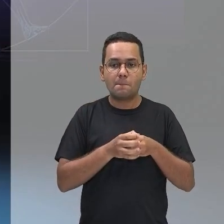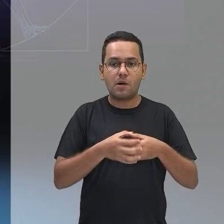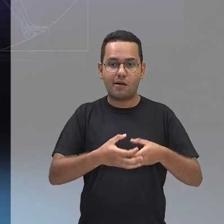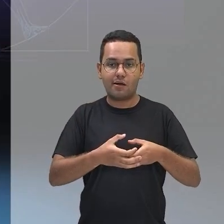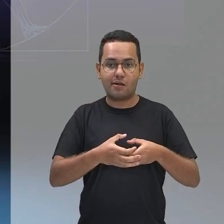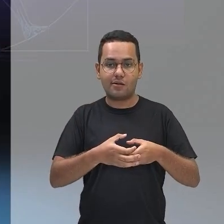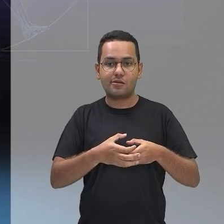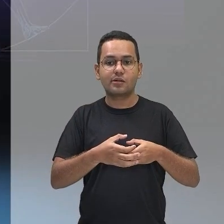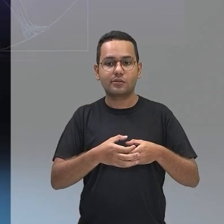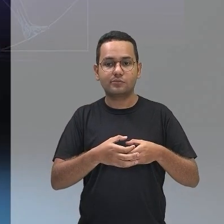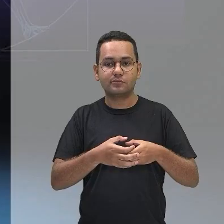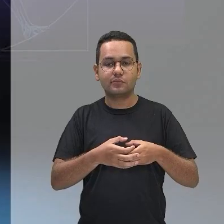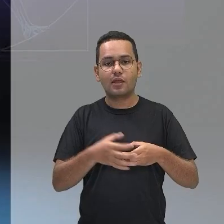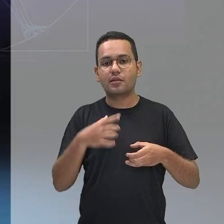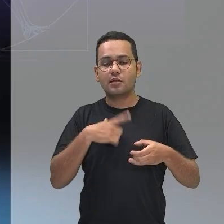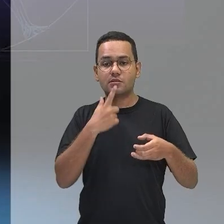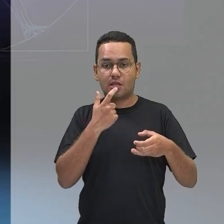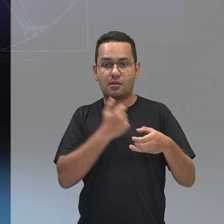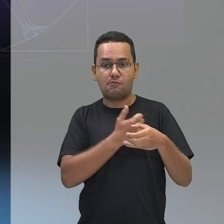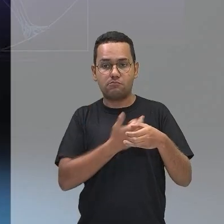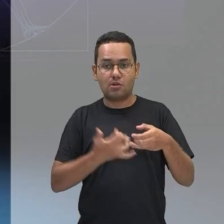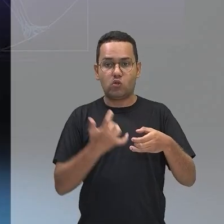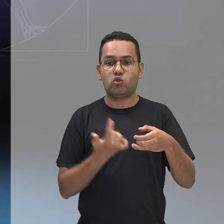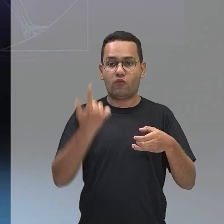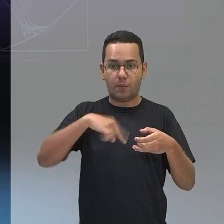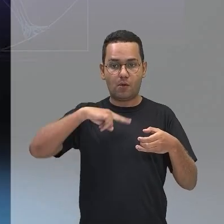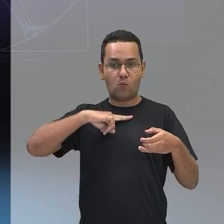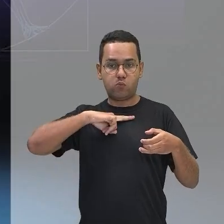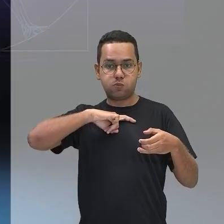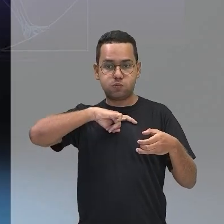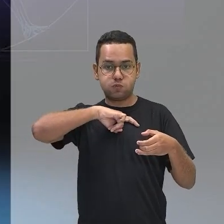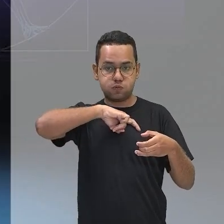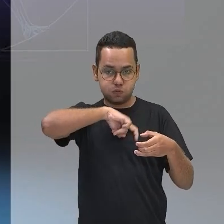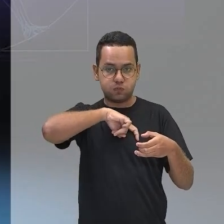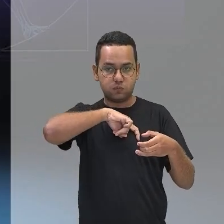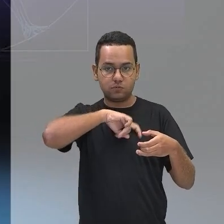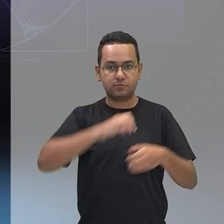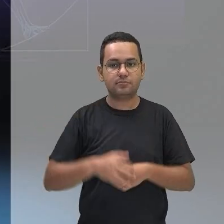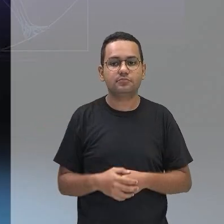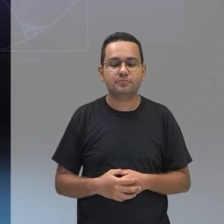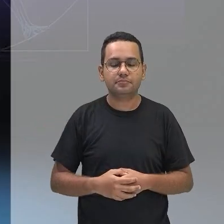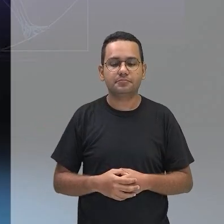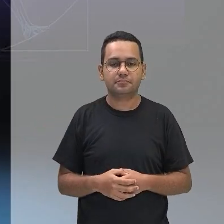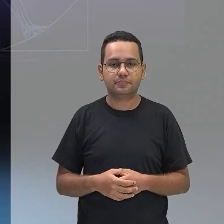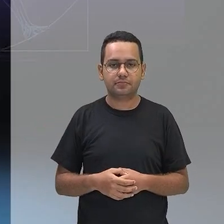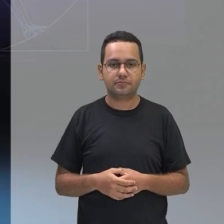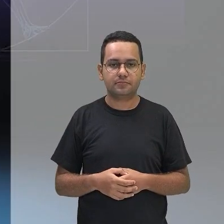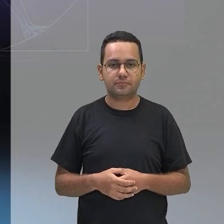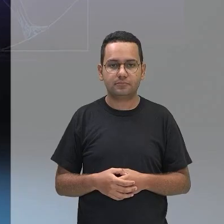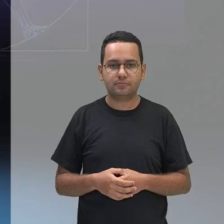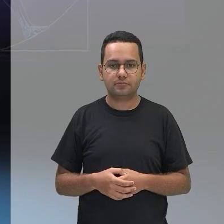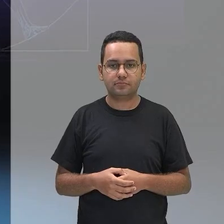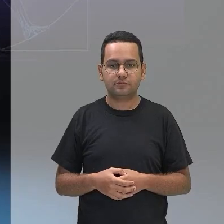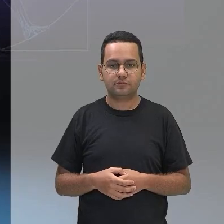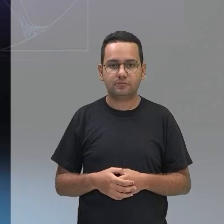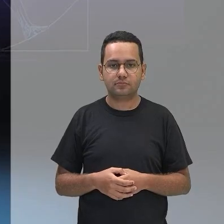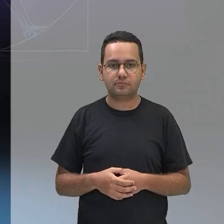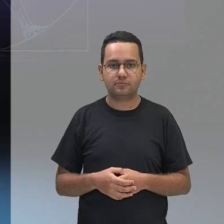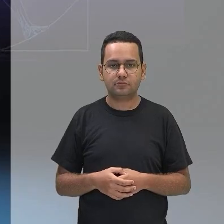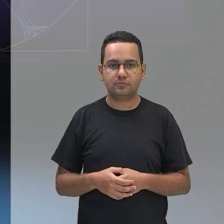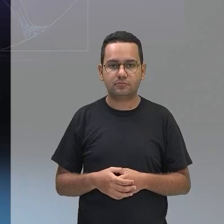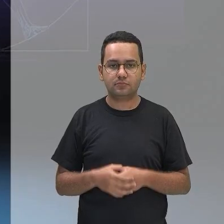onde o sangue, né, vai voltar ali para o seu coração. Então, tem tudo a ver com essa parte